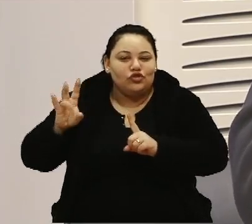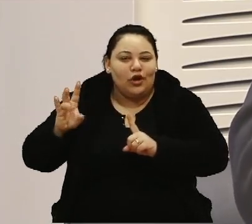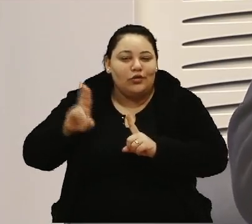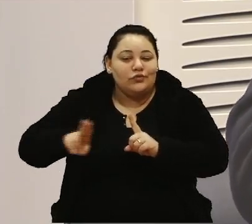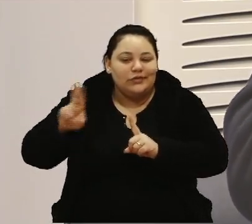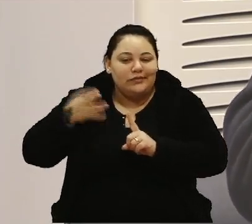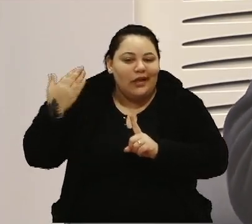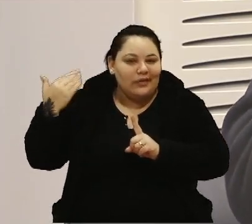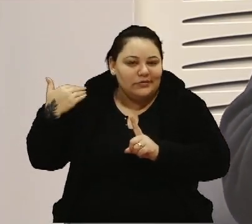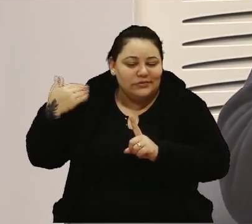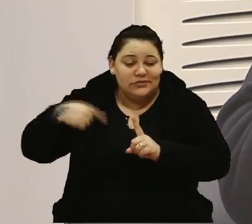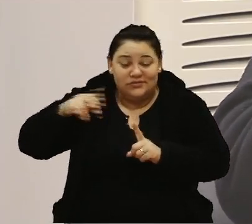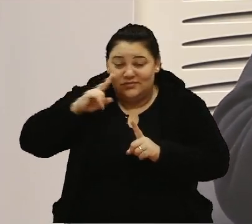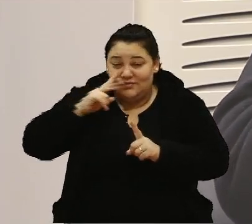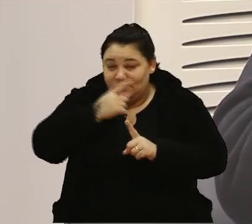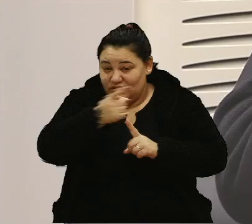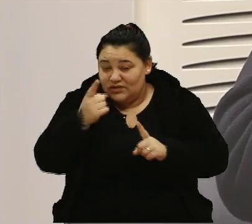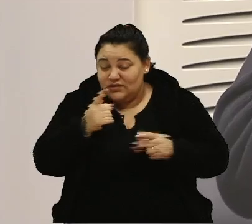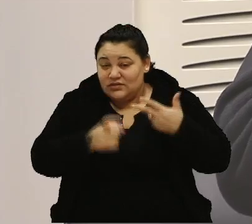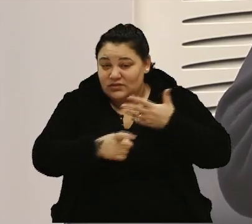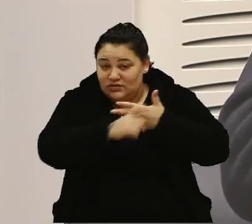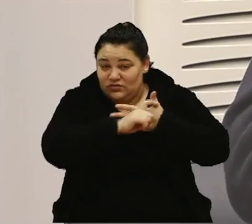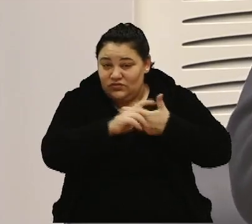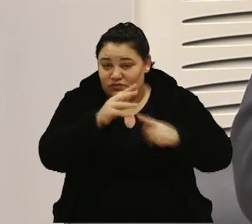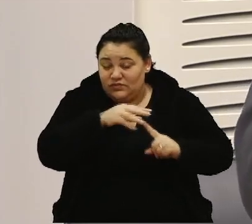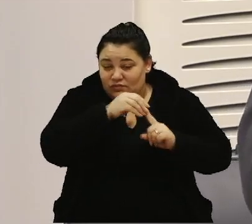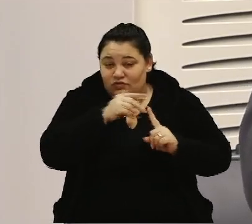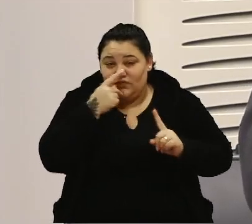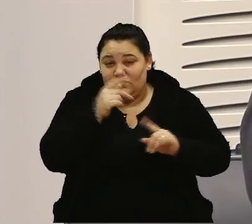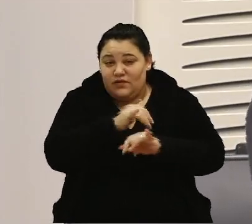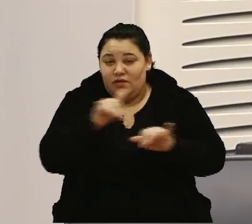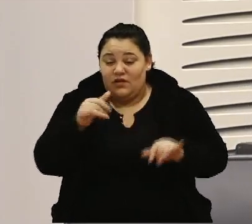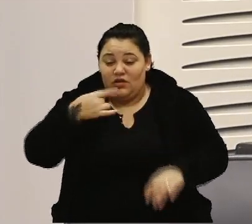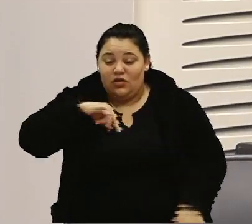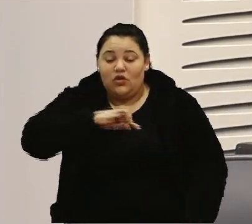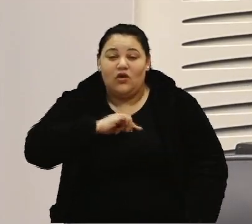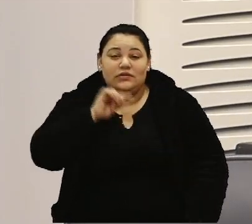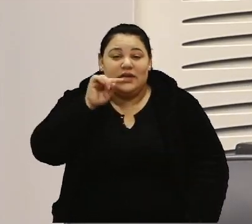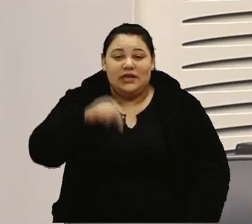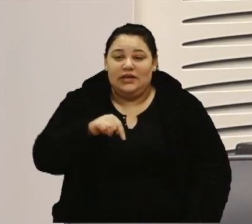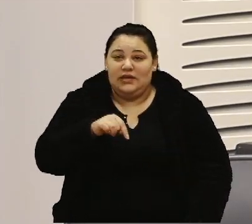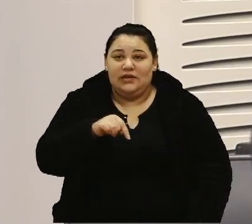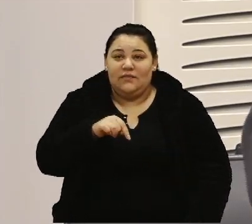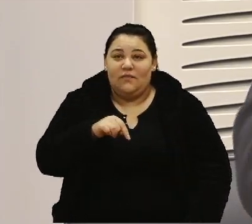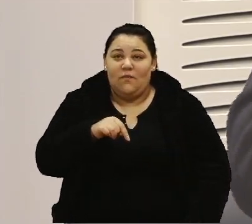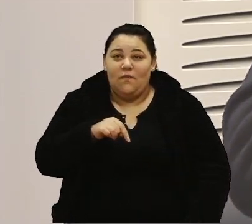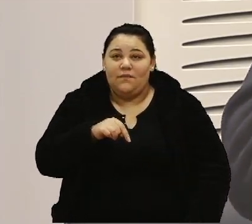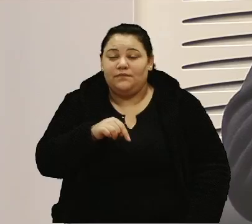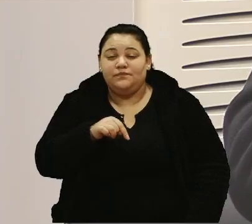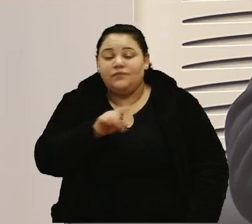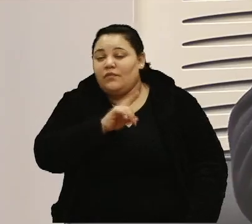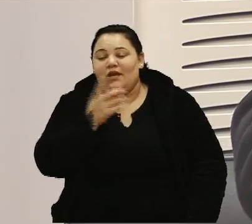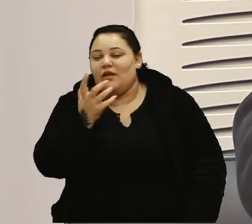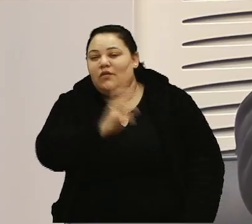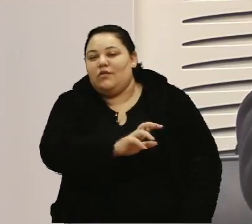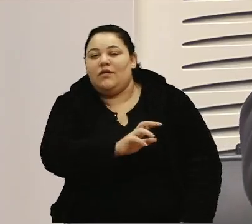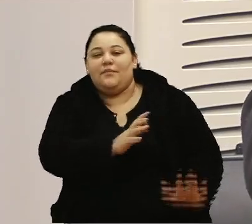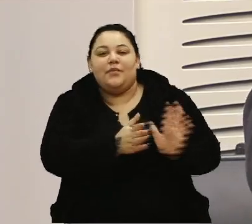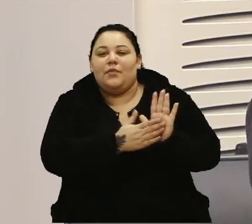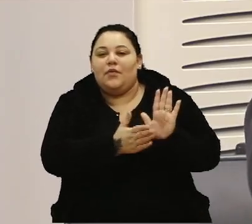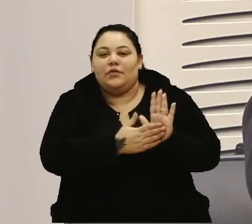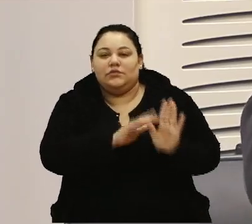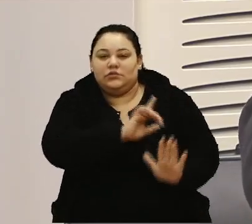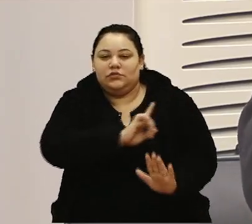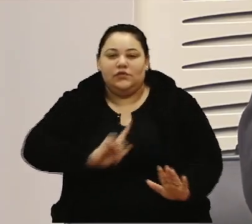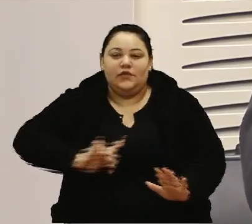colegas vereadores e para o Executivo especialmente. Nós aqui não opomos nenhuma rejeição às propostas do